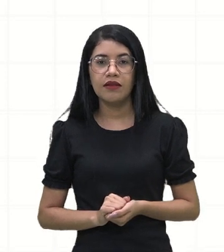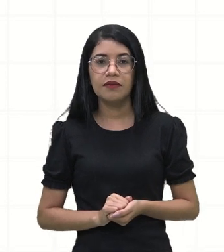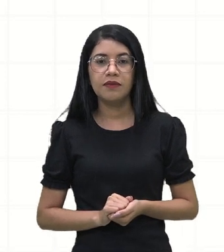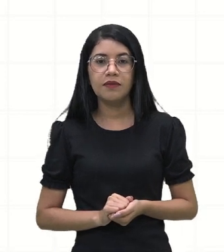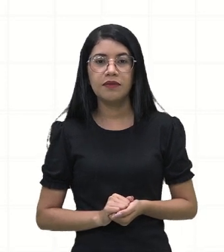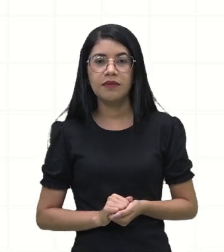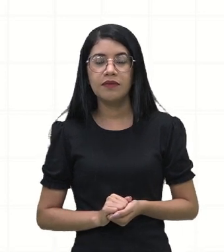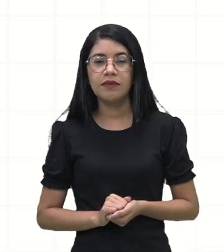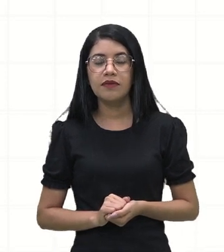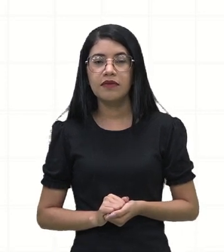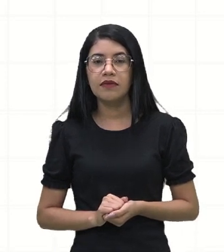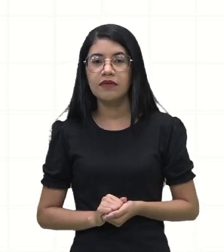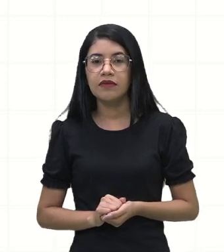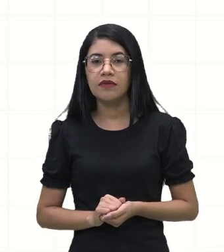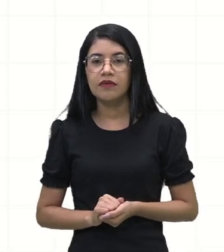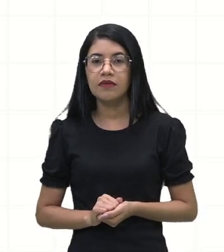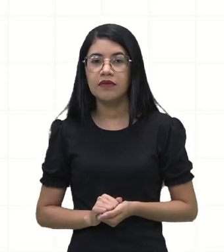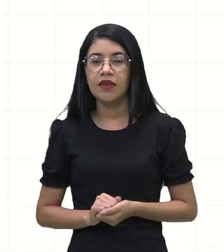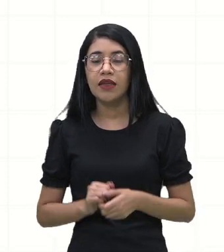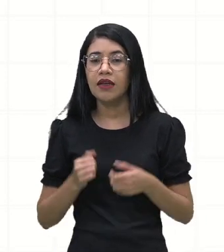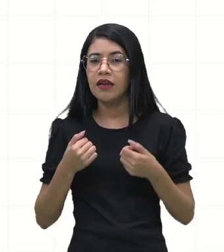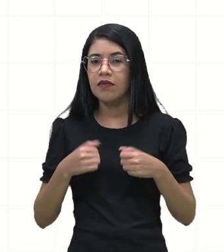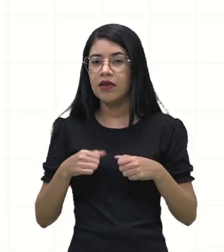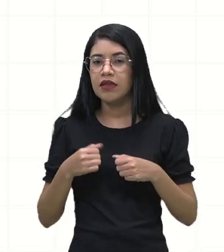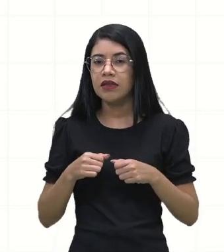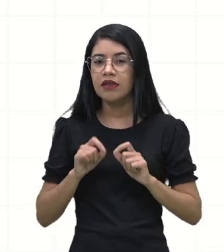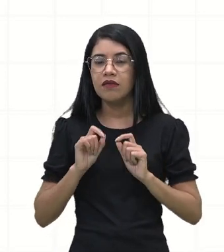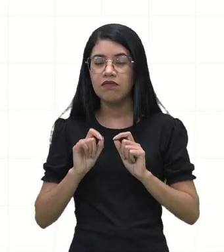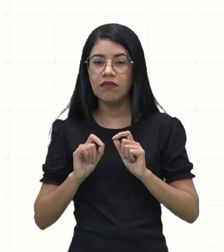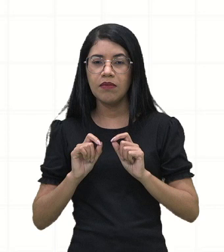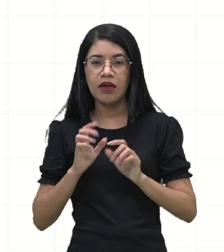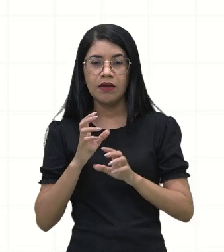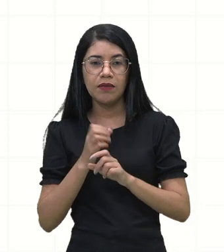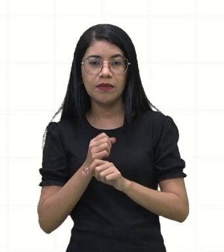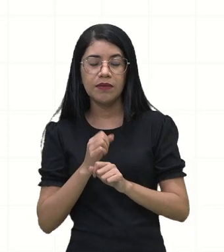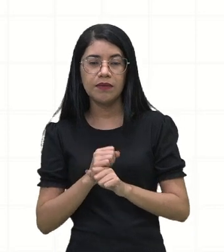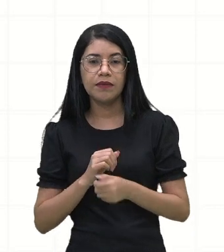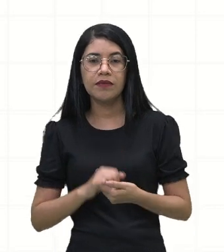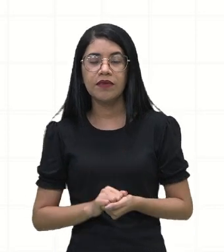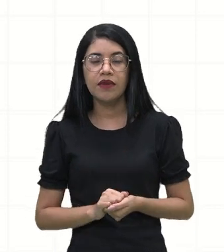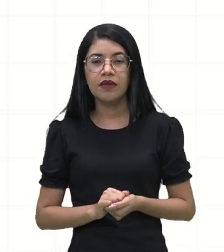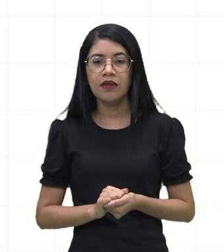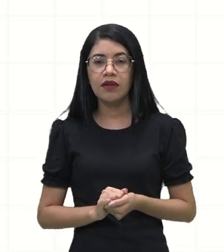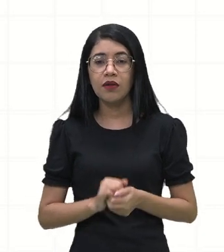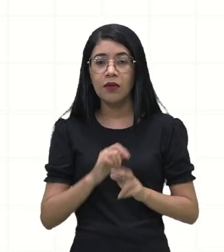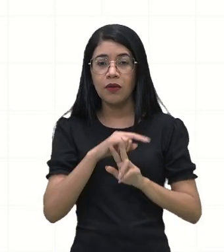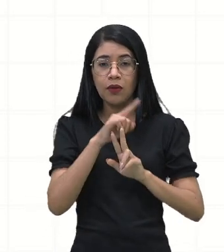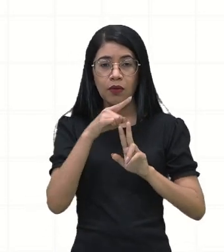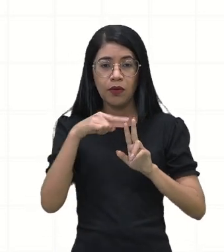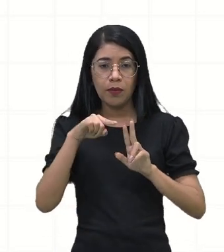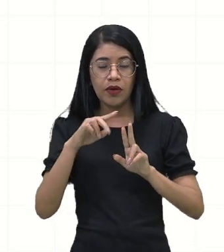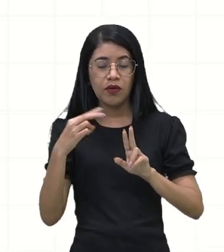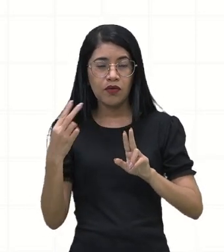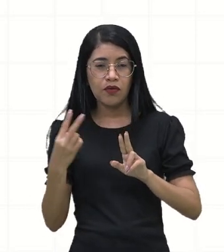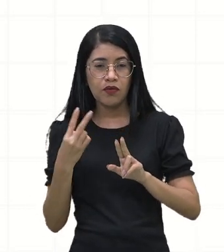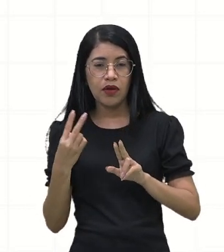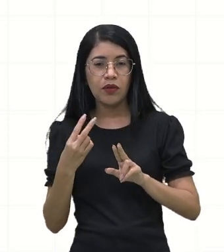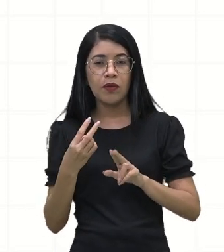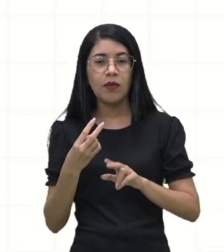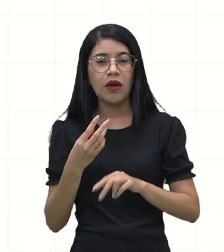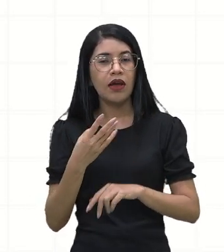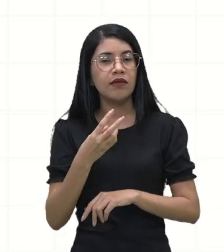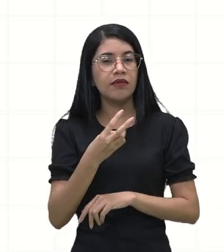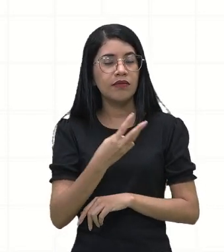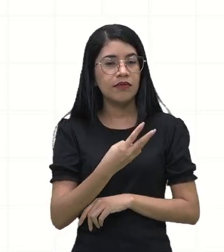O que a gente precisa? O π, a gente já sabe, né? Aqui, contando com as duas primeiras